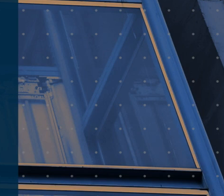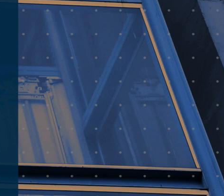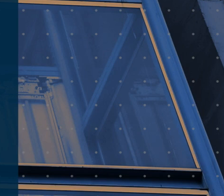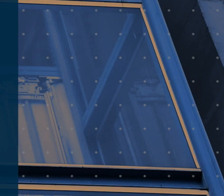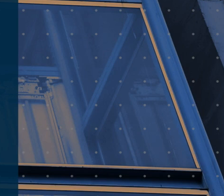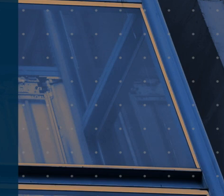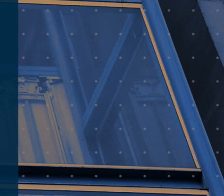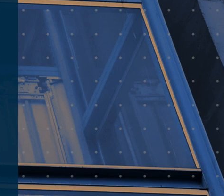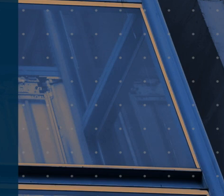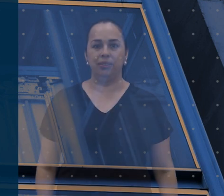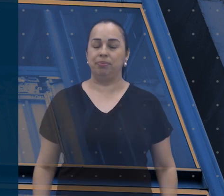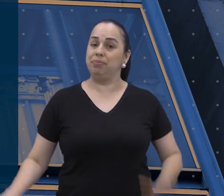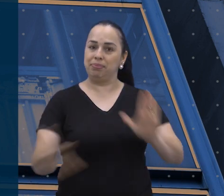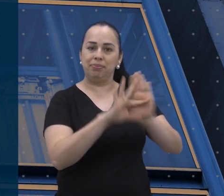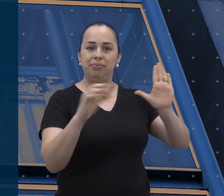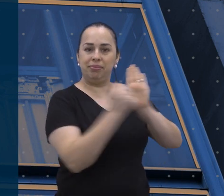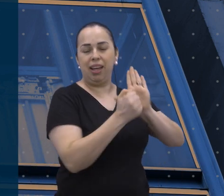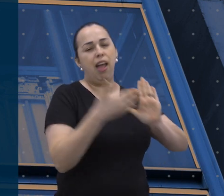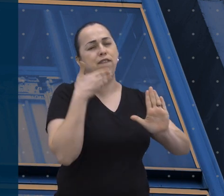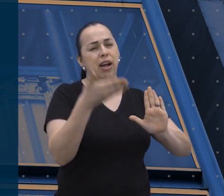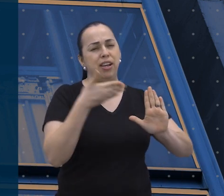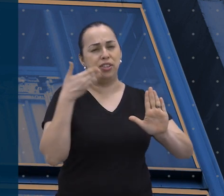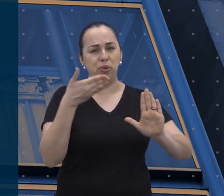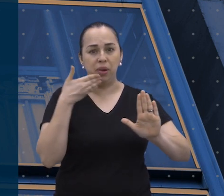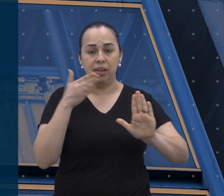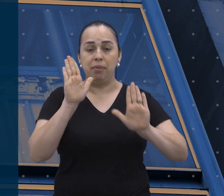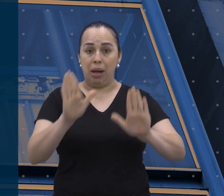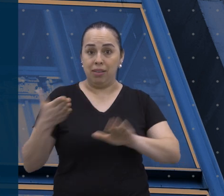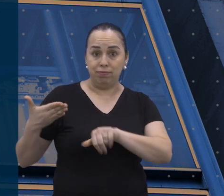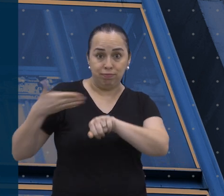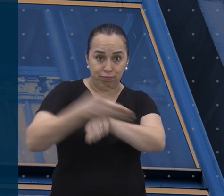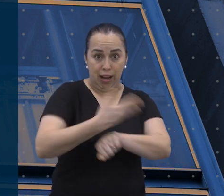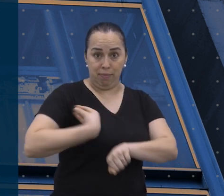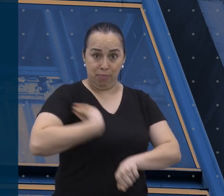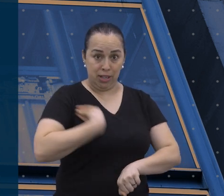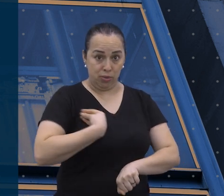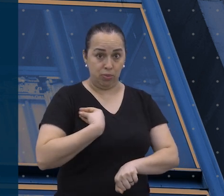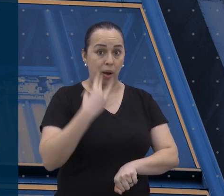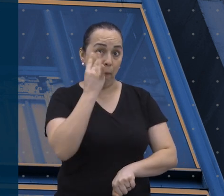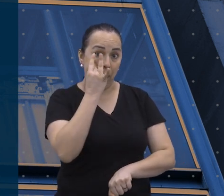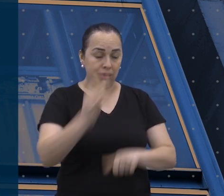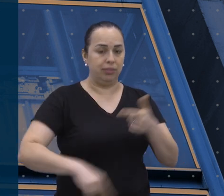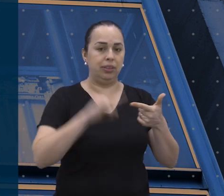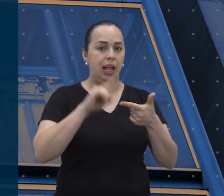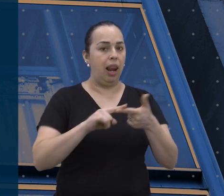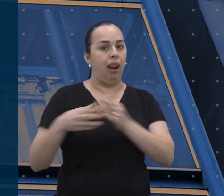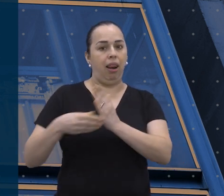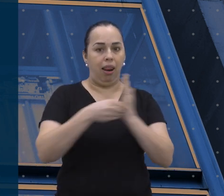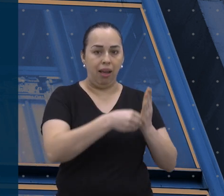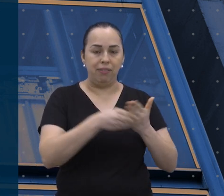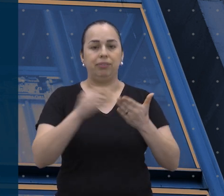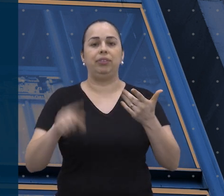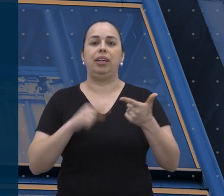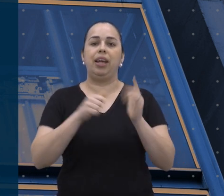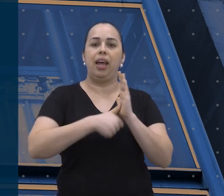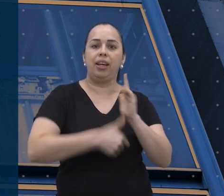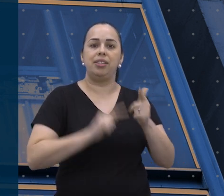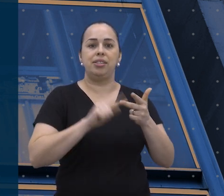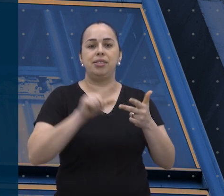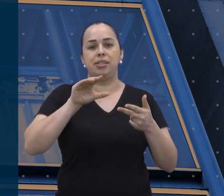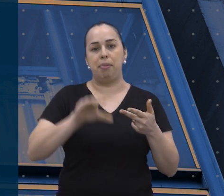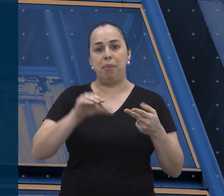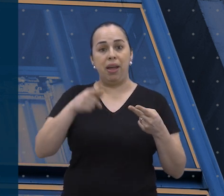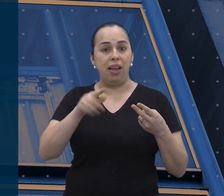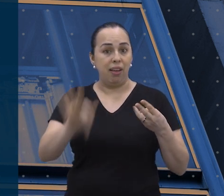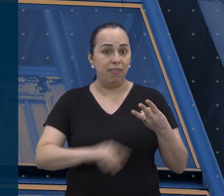operador de telemarketing. Para se candidatar é fácil, é só comparecer ao PAT levando o RG, CPF, a carteira de trabalho e o